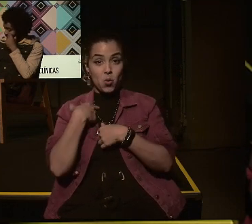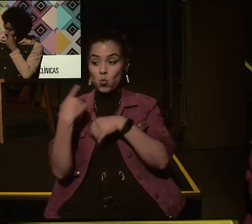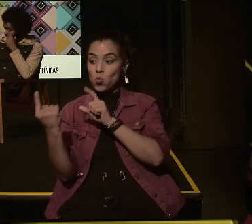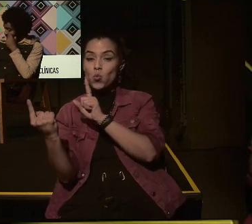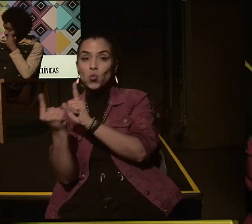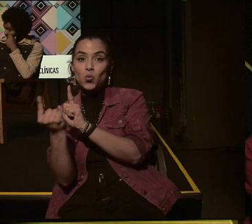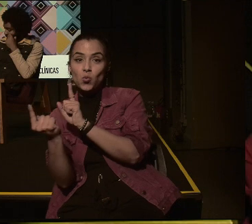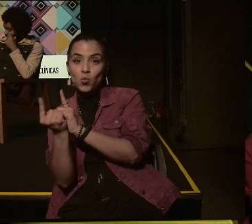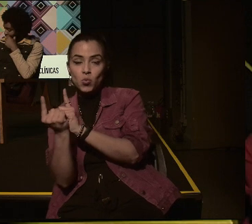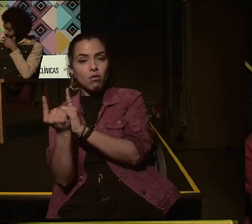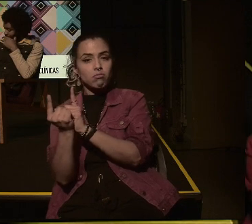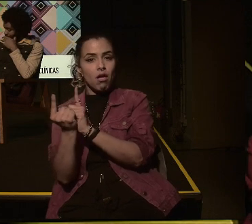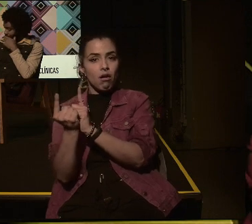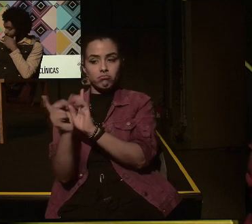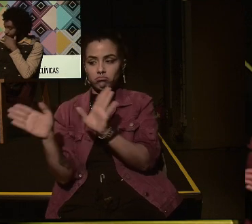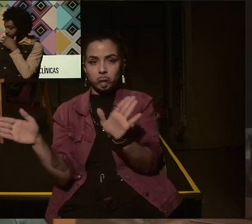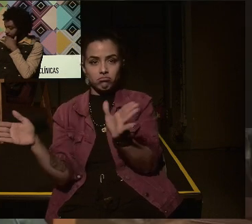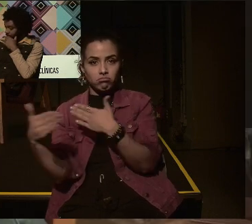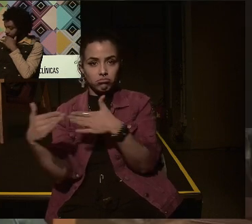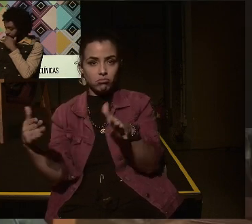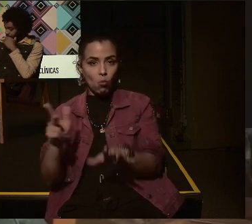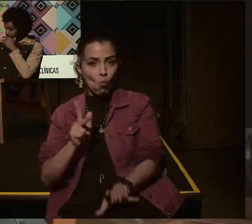atender a quatro paredes.